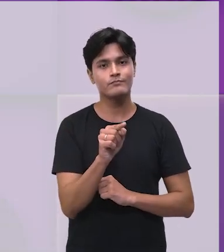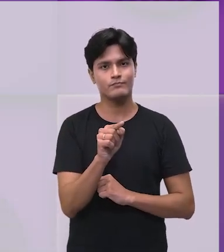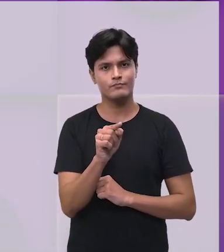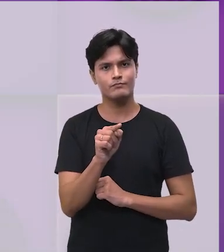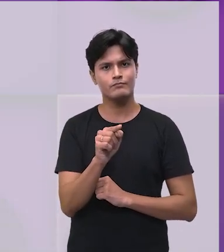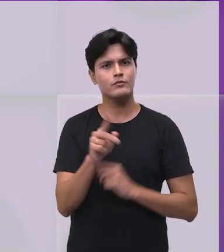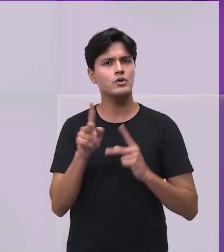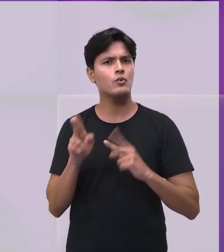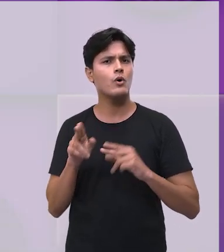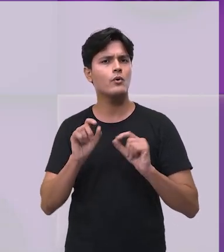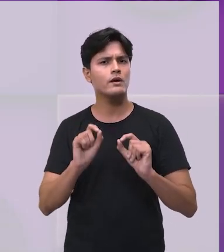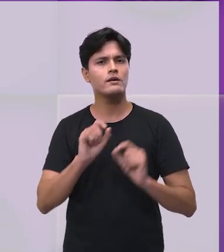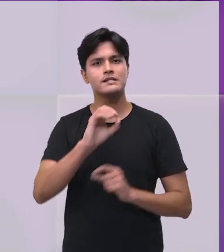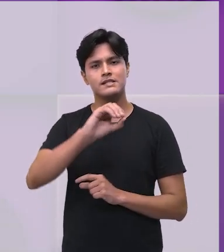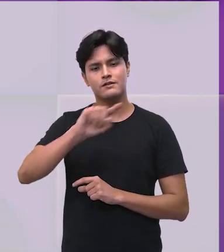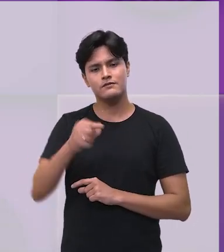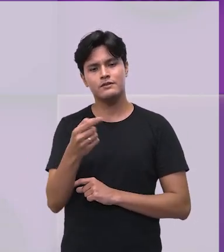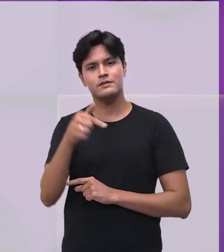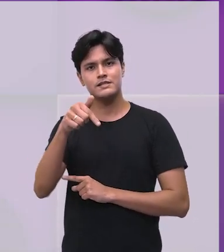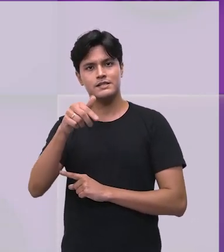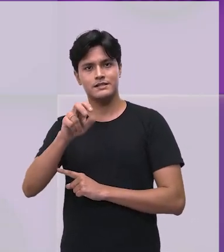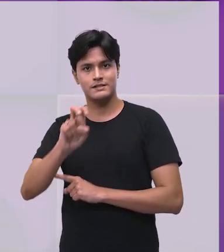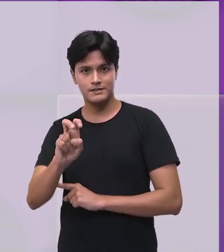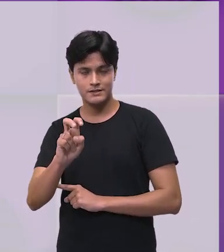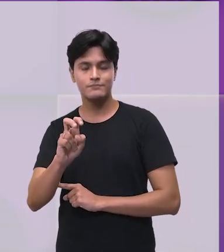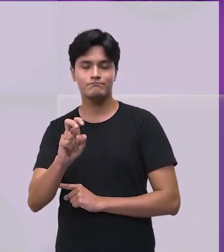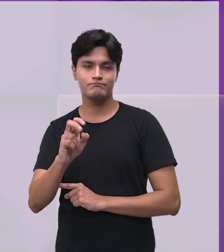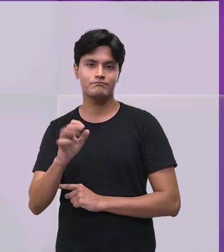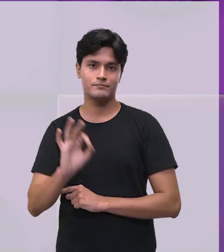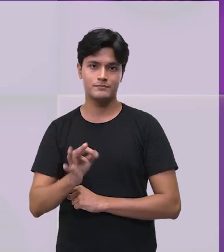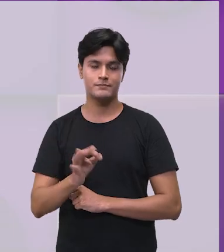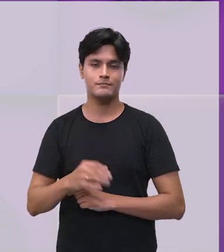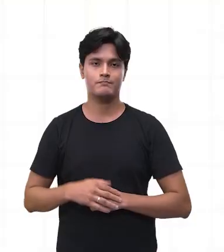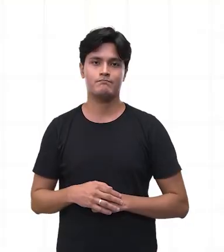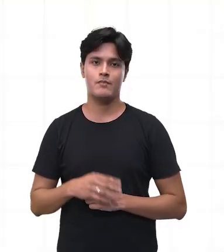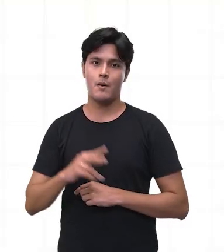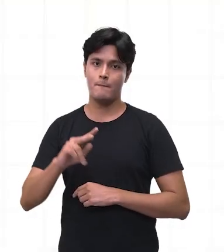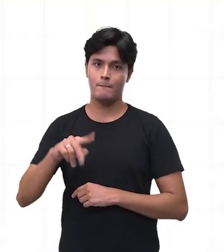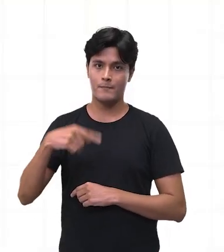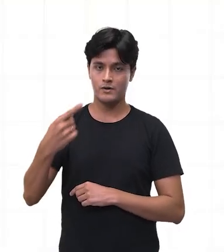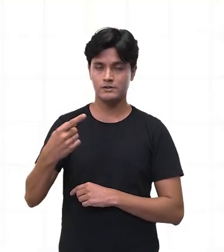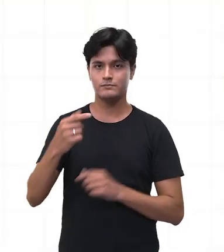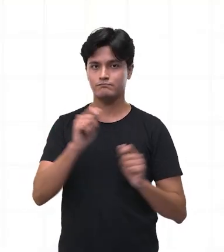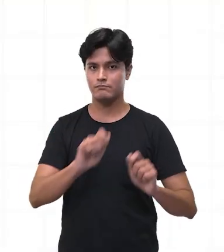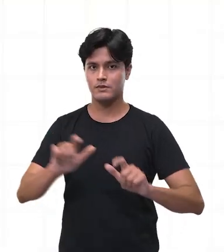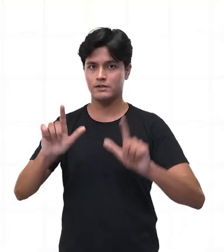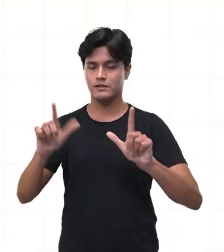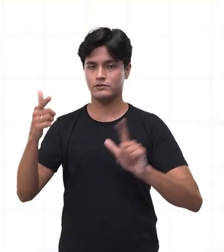0,75. E assim por diante. Beleza? Fechado? Vamos para a próxima aí? Vamos voltar para a nossa cartela.